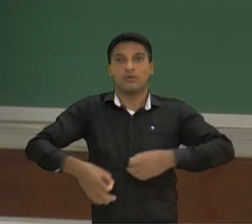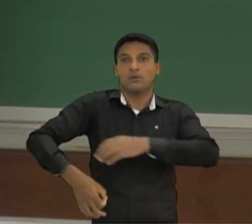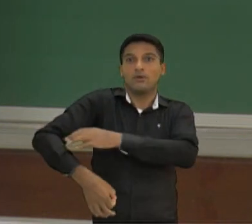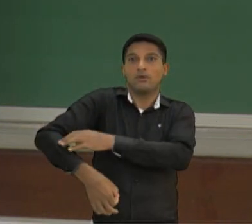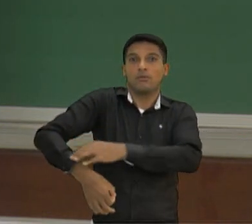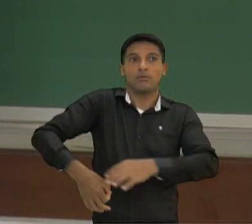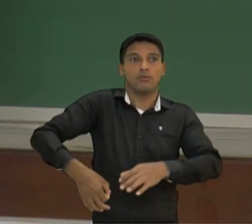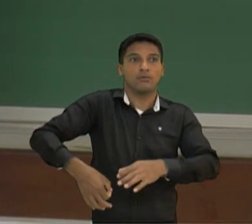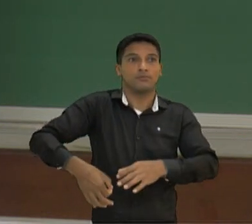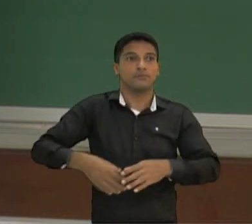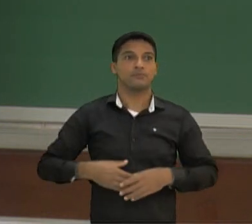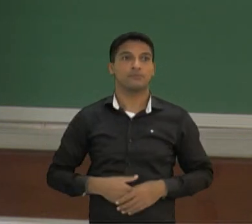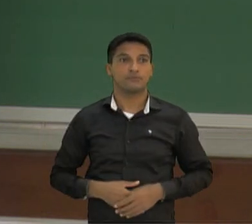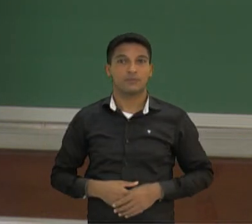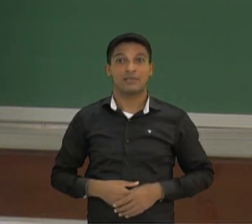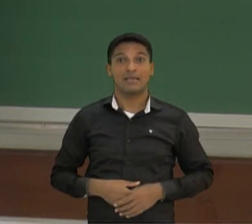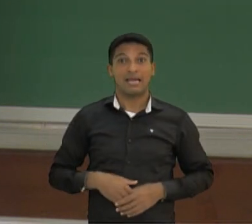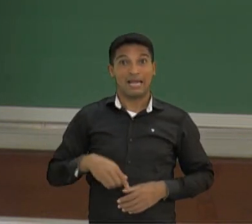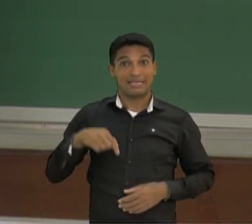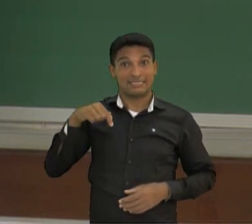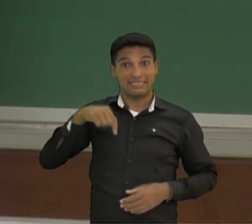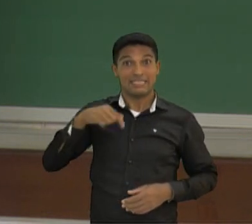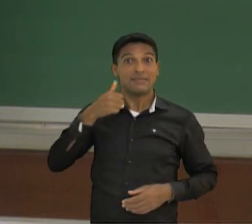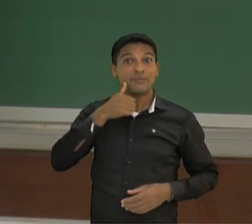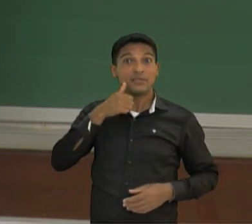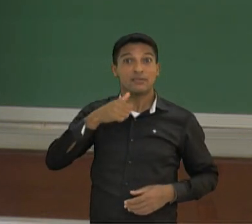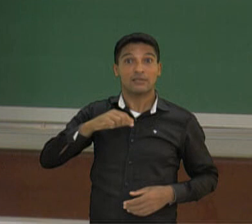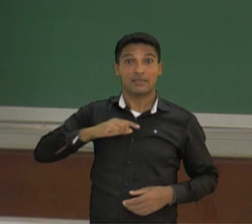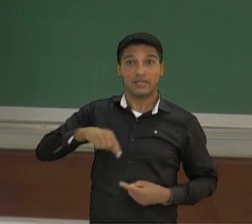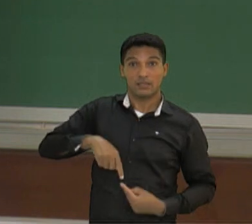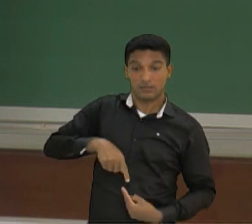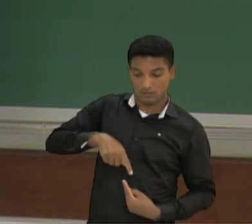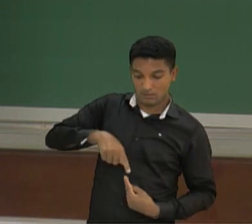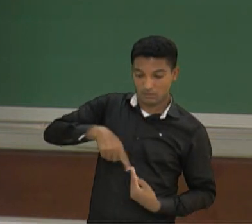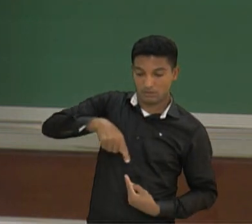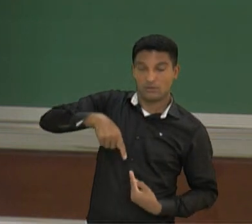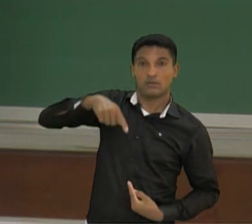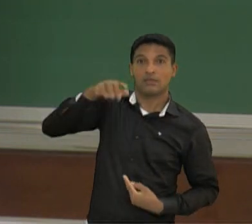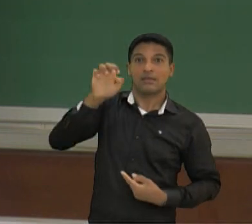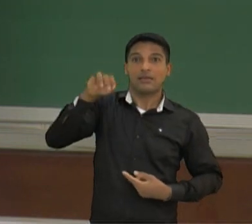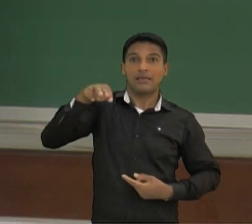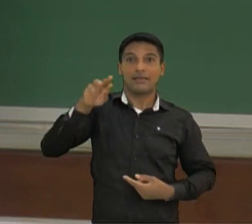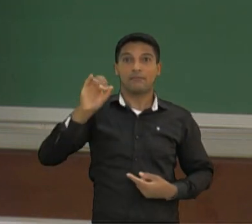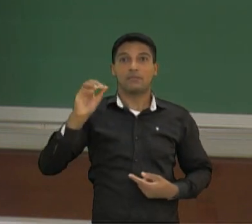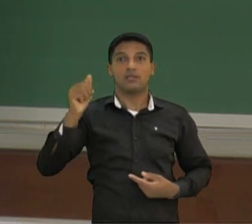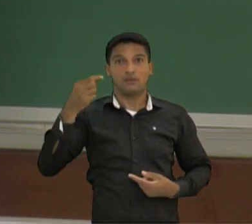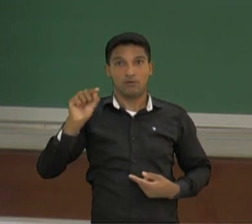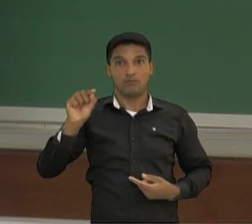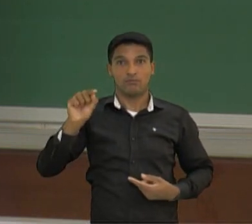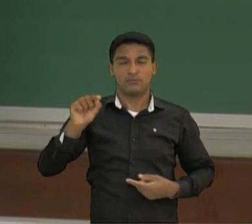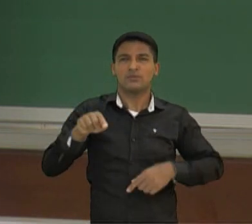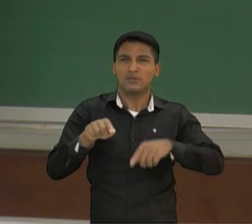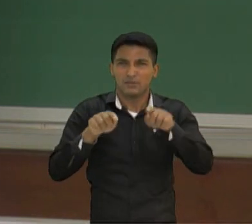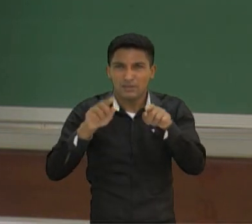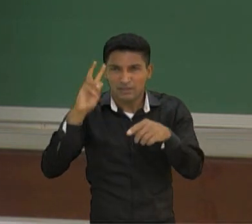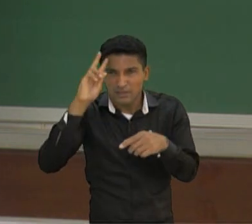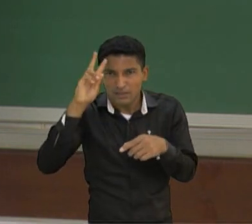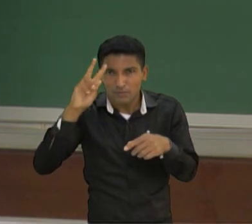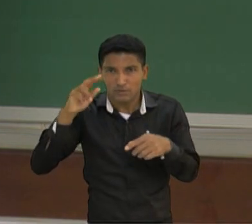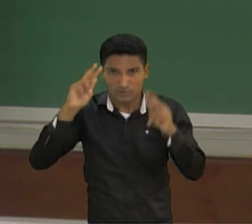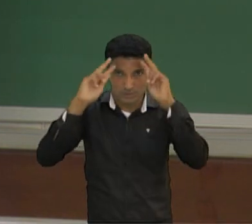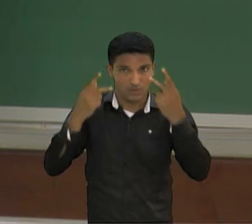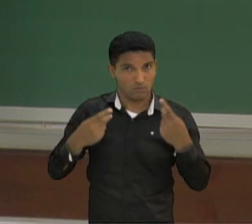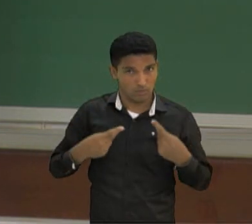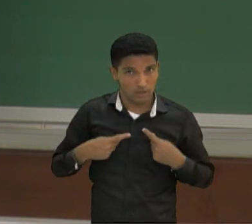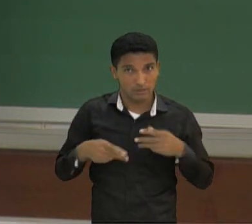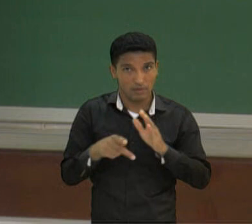mantido o embrião. Tá? Lembrando, nós somos mamíferos eutérios. Tudo bem?